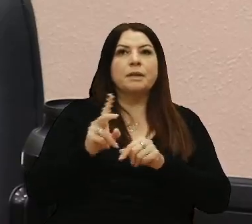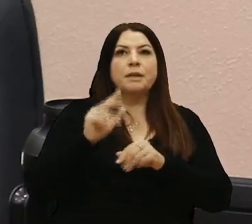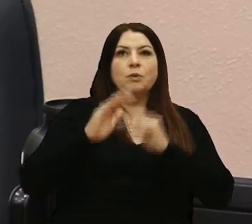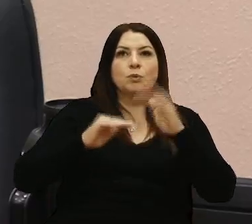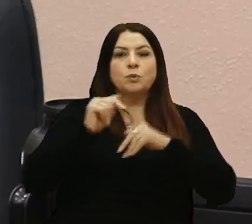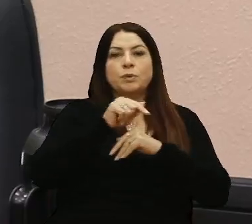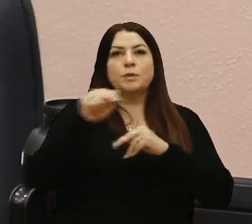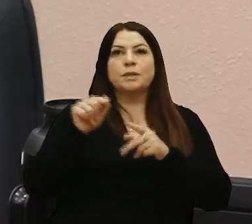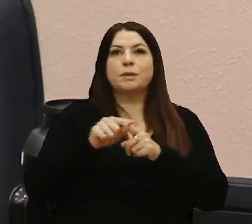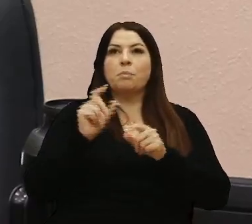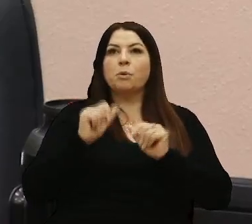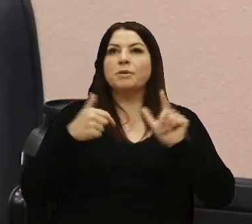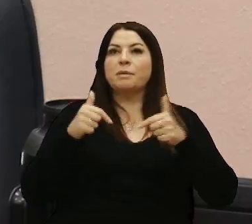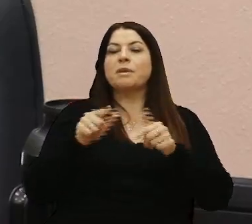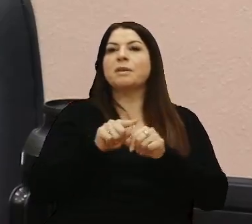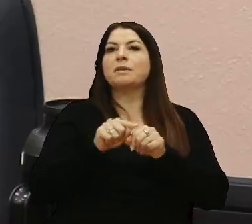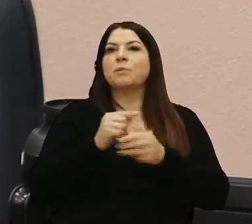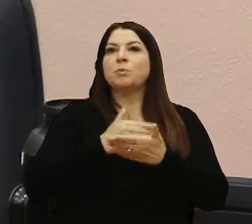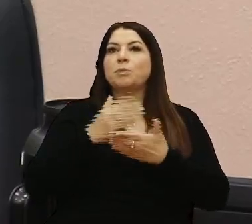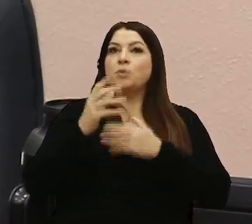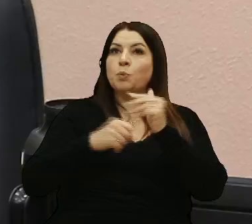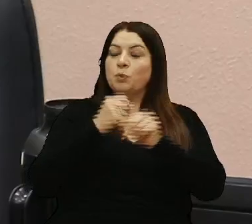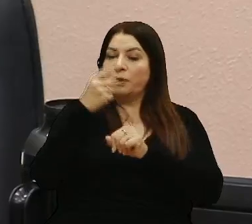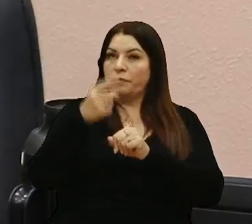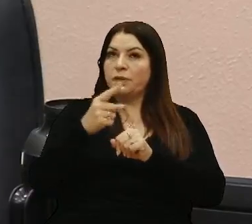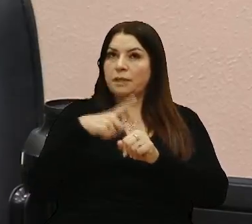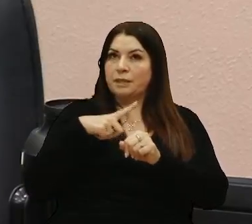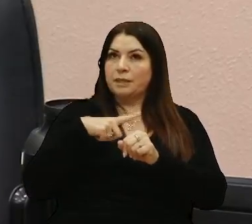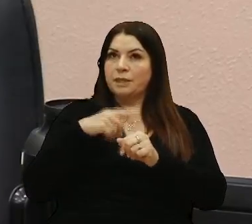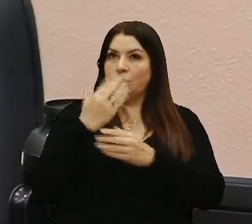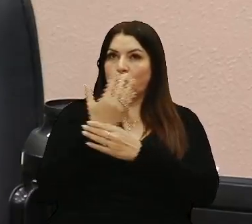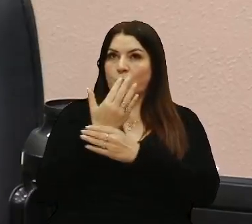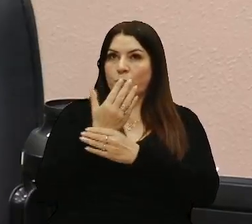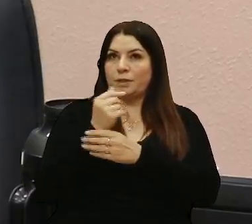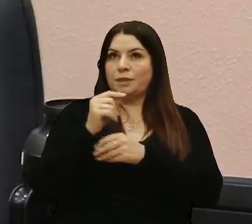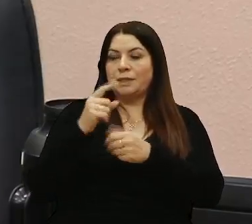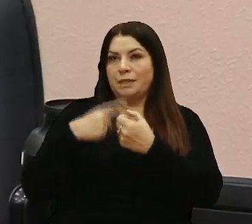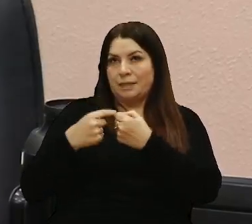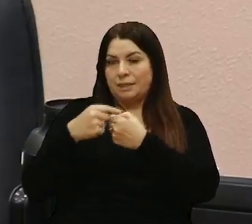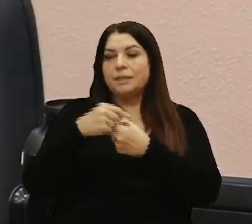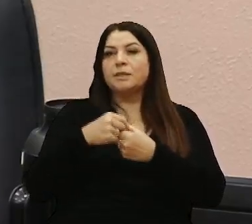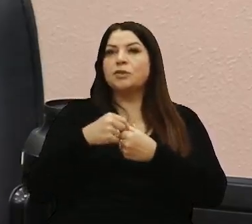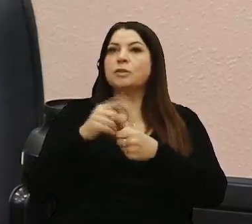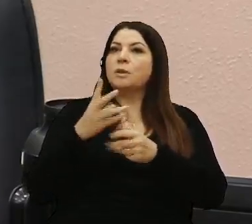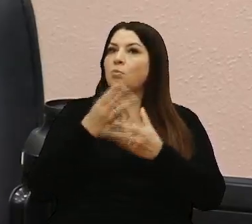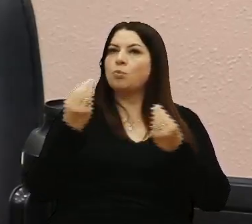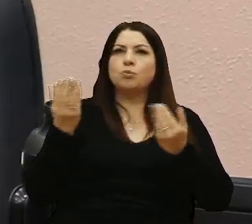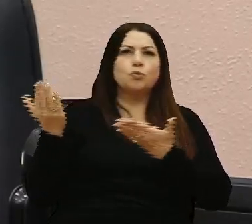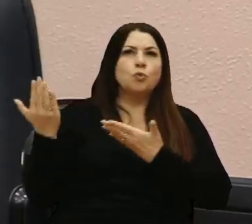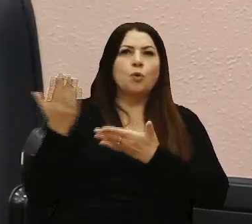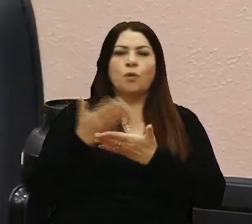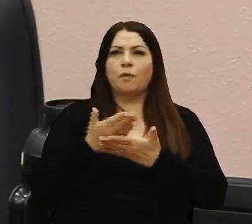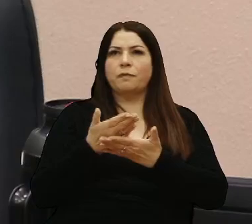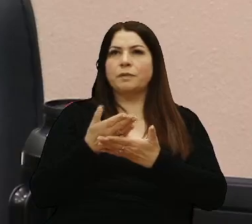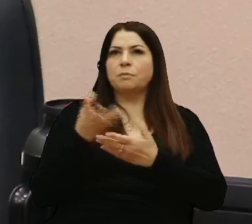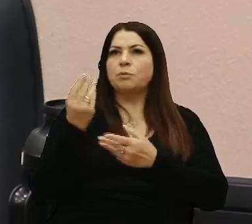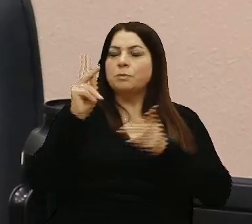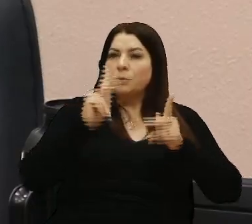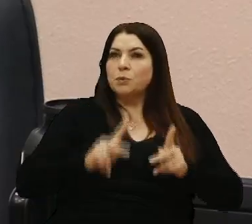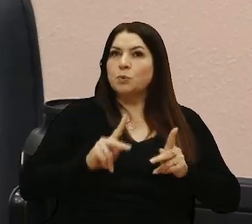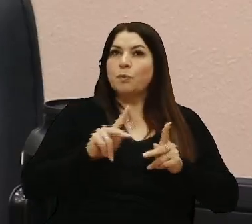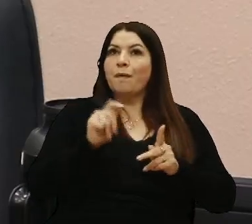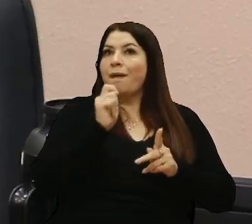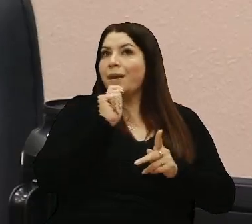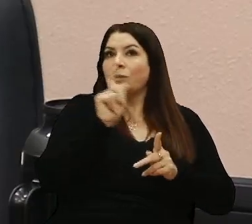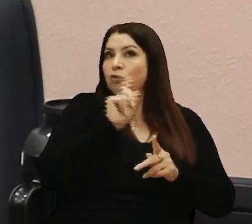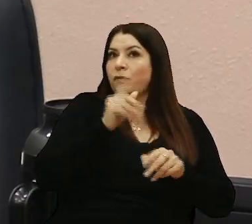gente possa trabalhar para que, a partir do ano que vem, nós já tenhamos a URGS aqui na nossa cidade, para que muitos jovens, muitas pessoas que ainda não